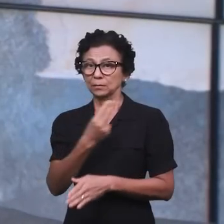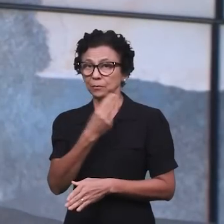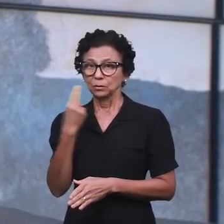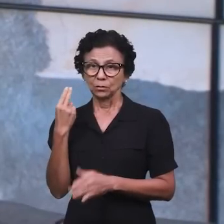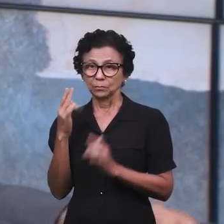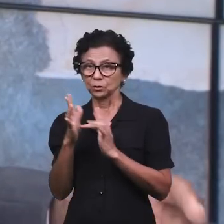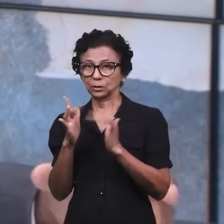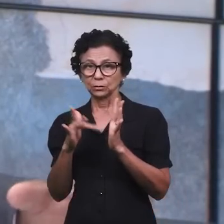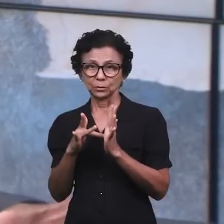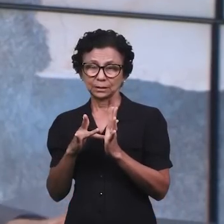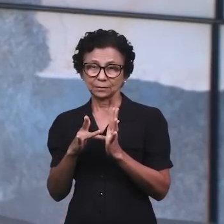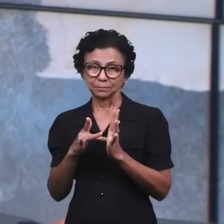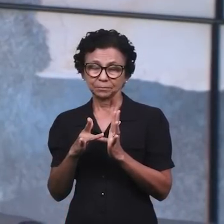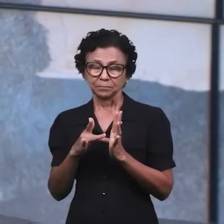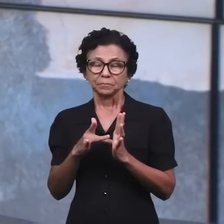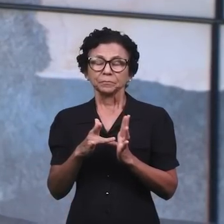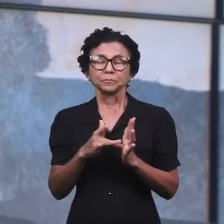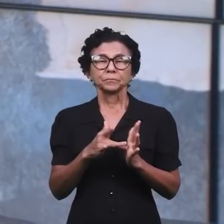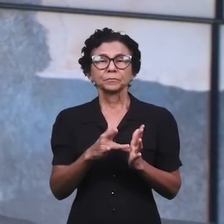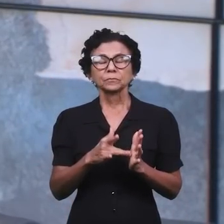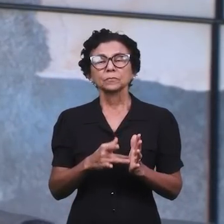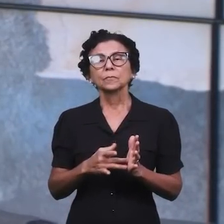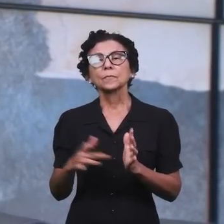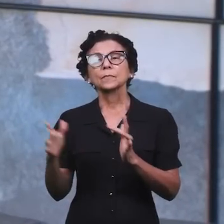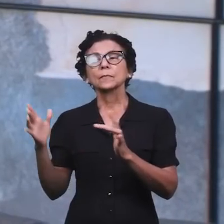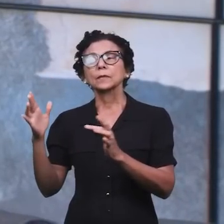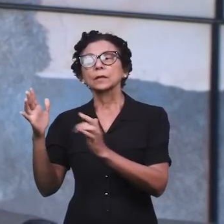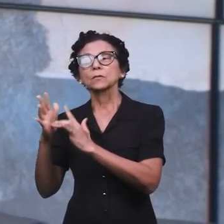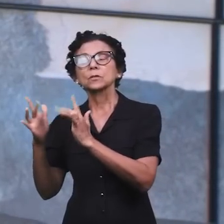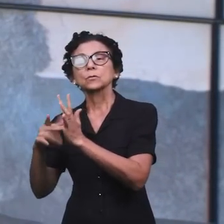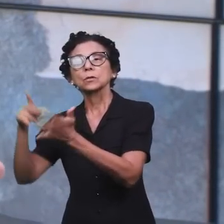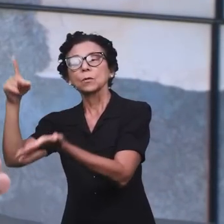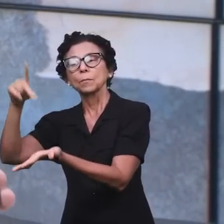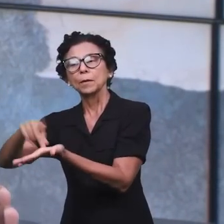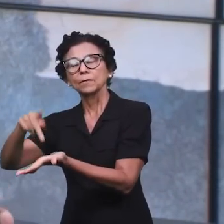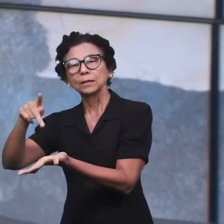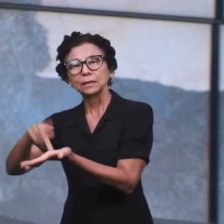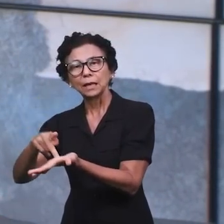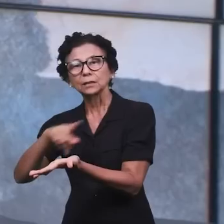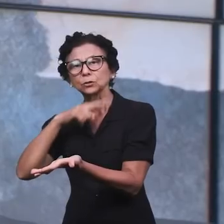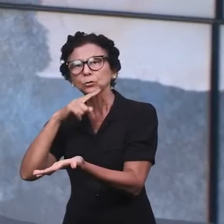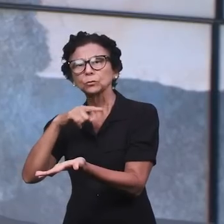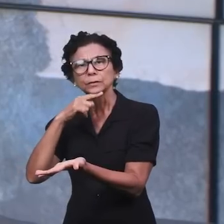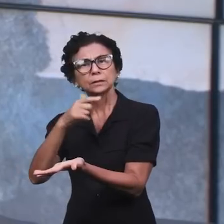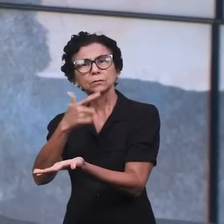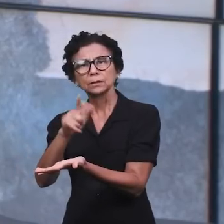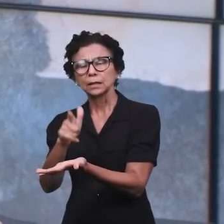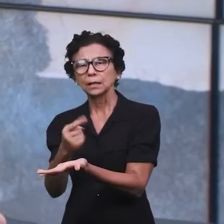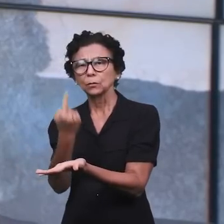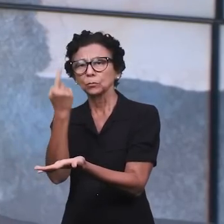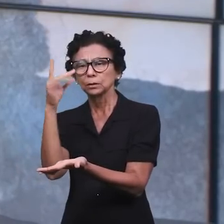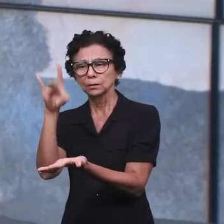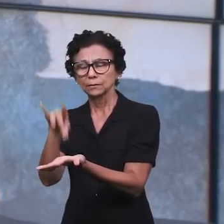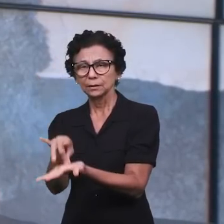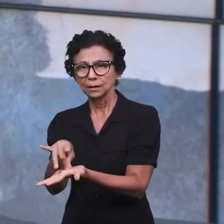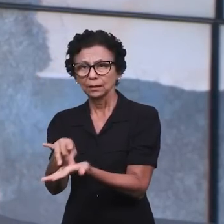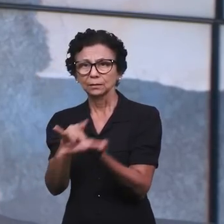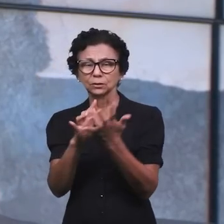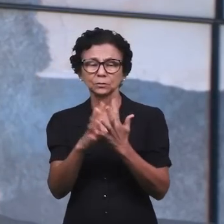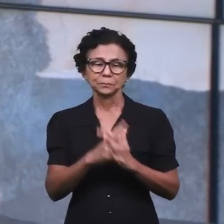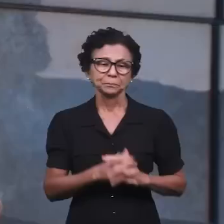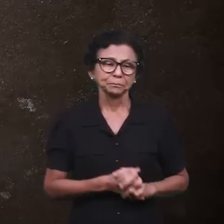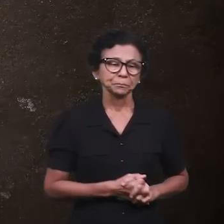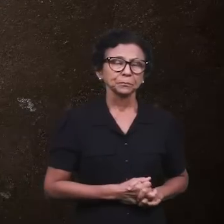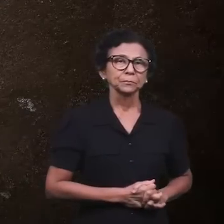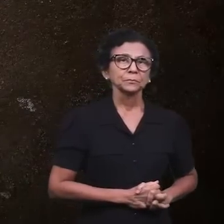absoluta. E no texto que foi lido, né, quando Jesus ele orava pelos seus discípulos, ele pediu ao Senhor uma